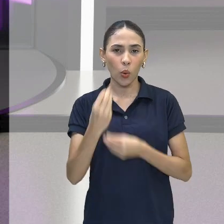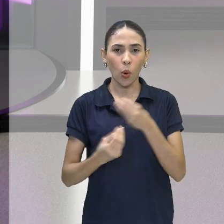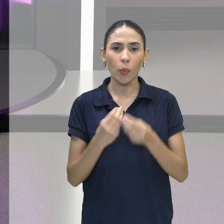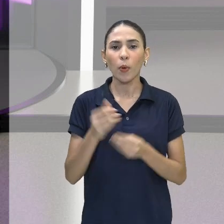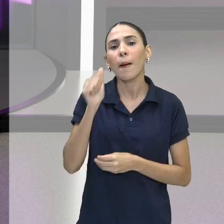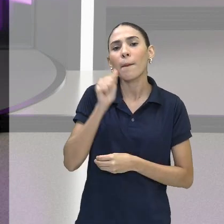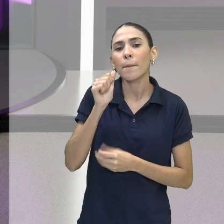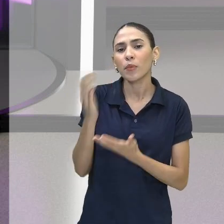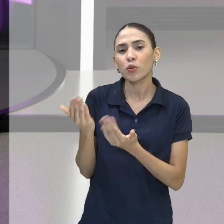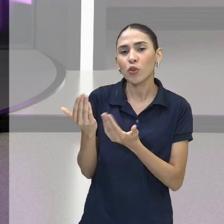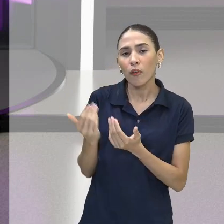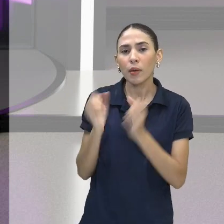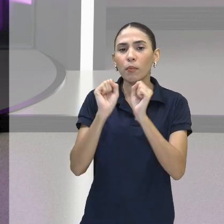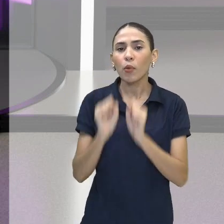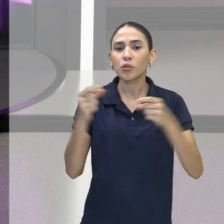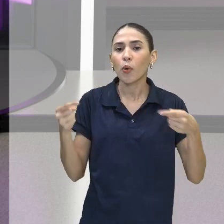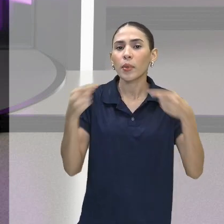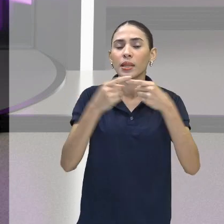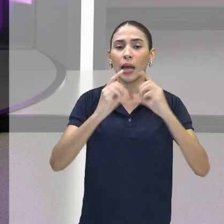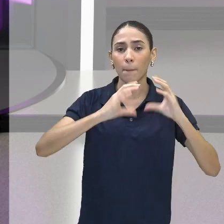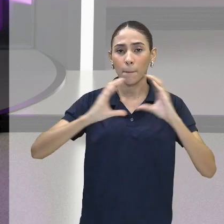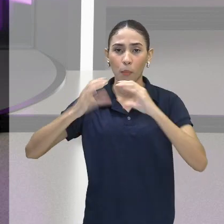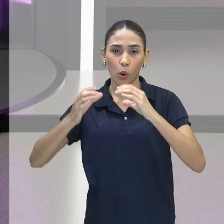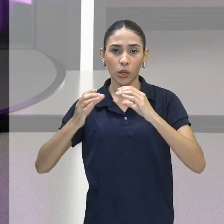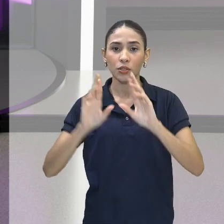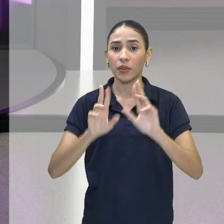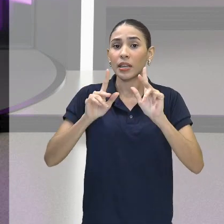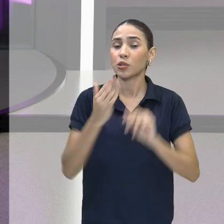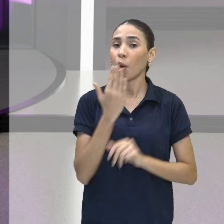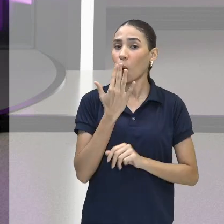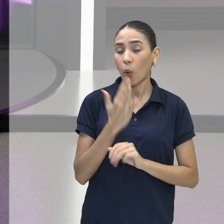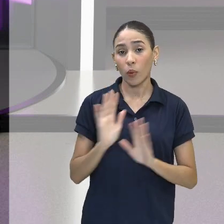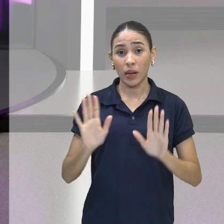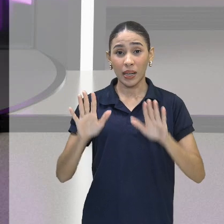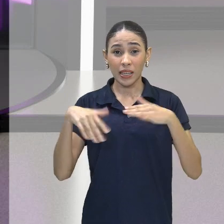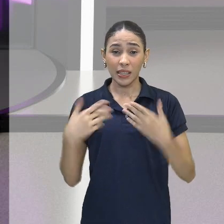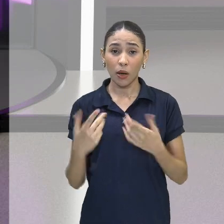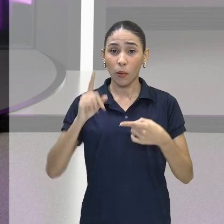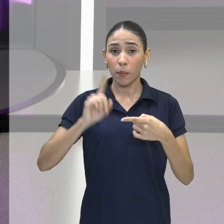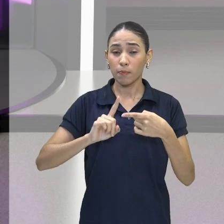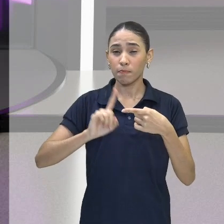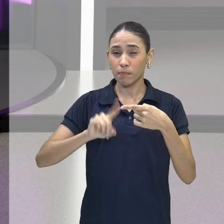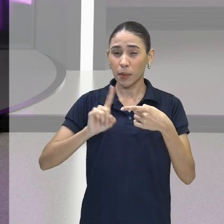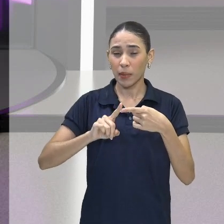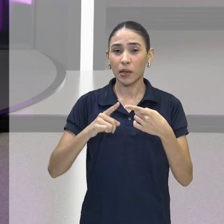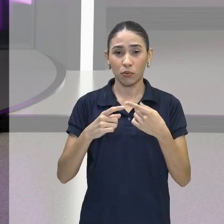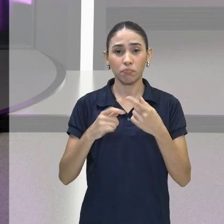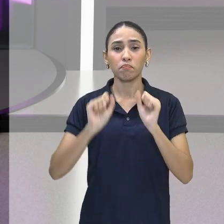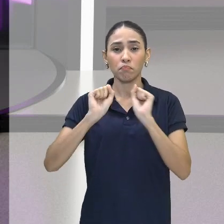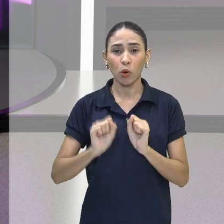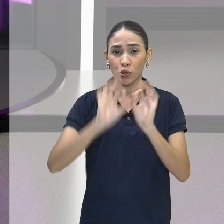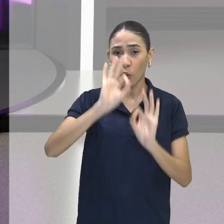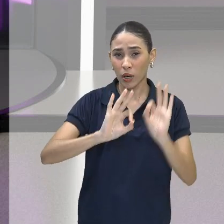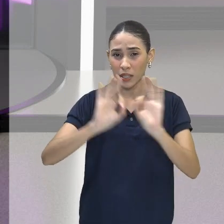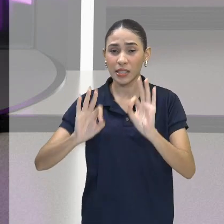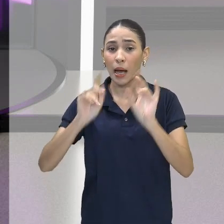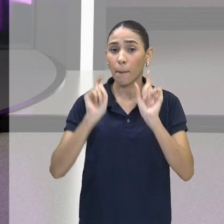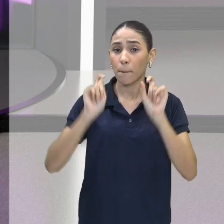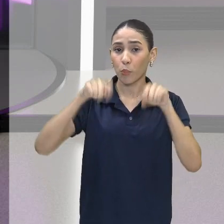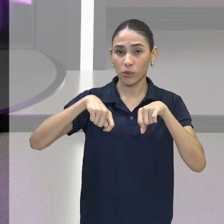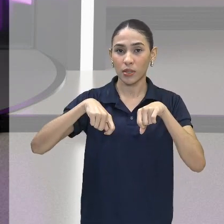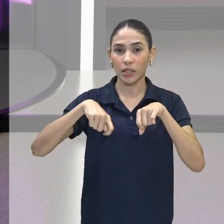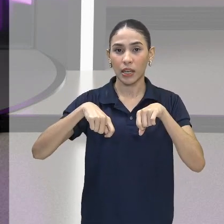essas combinações. Para isso, a gente pode fazer uma árvore de possibilidade que vai aparecer aqui ao meu lado. Então,